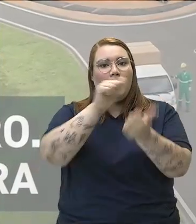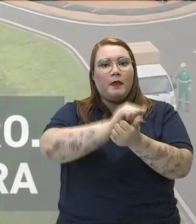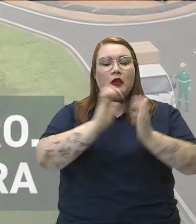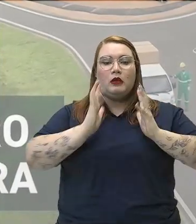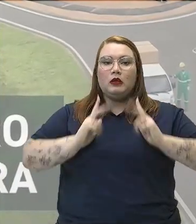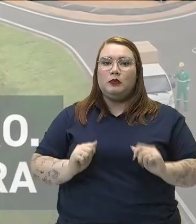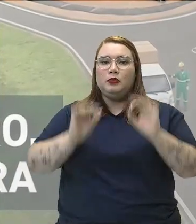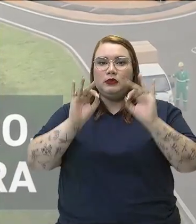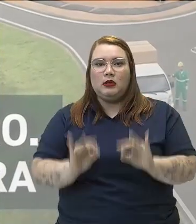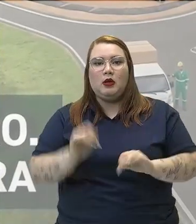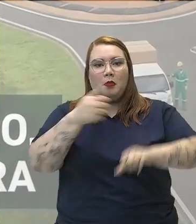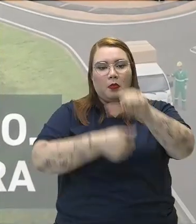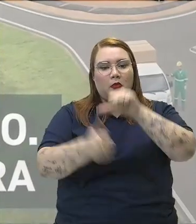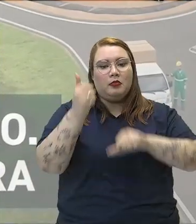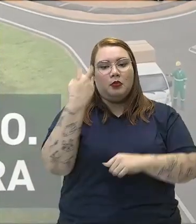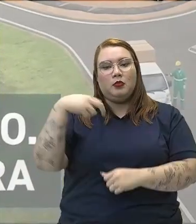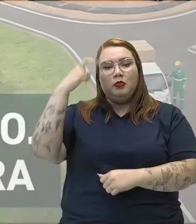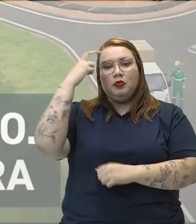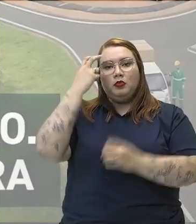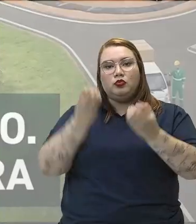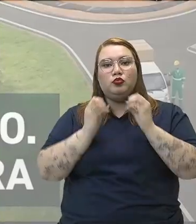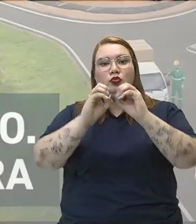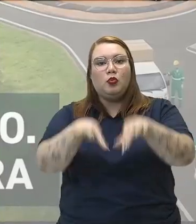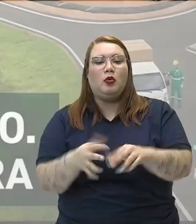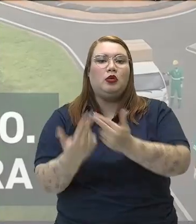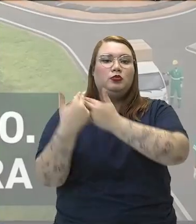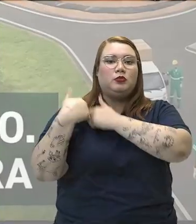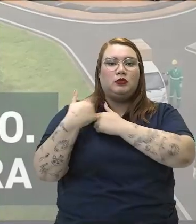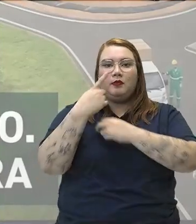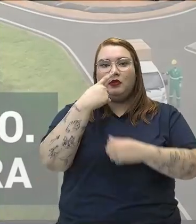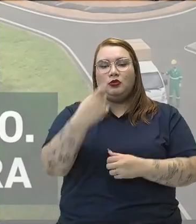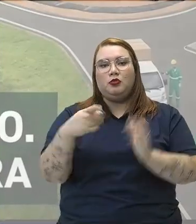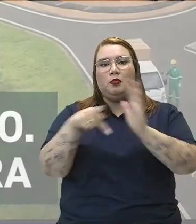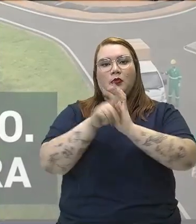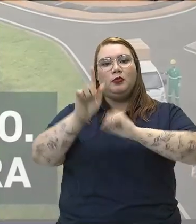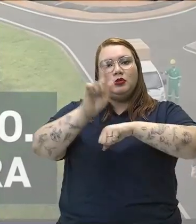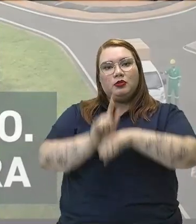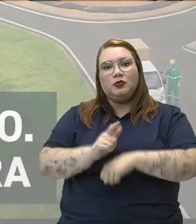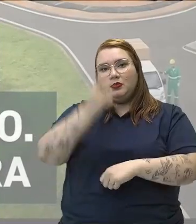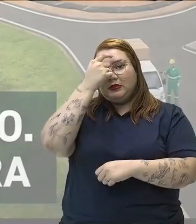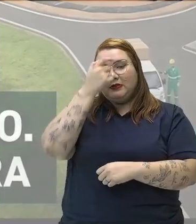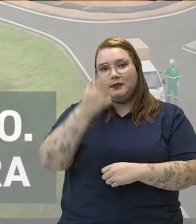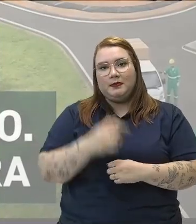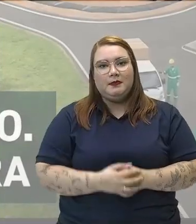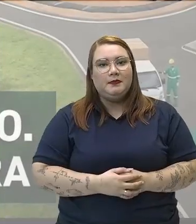uma mudança de cultura, do descarte irresponsável para a gestão consciente.